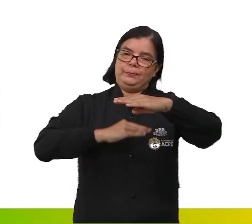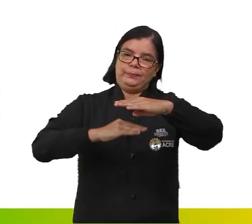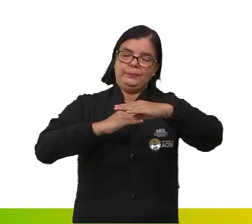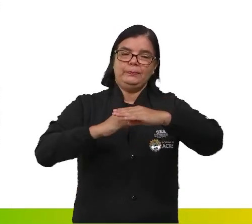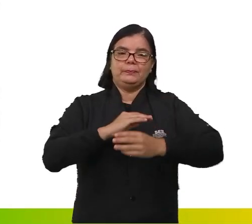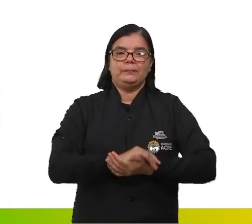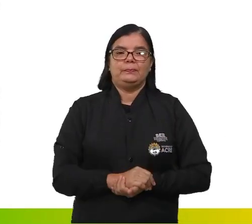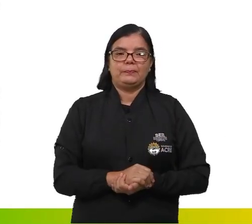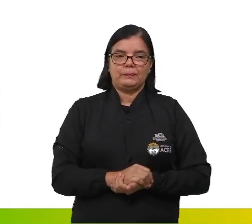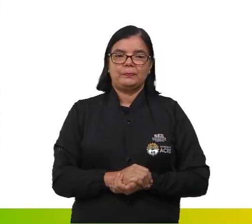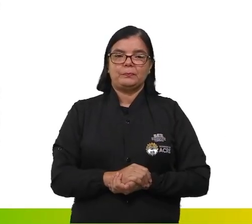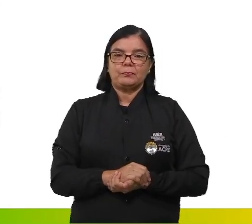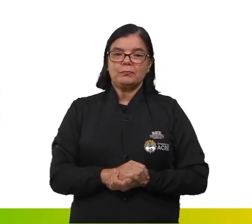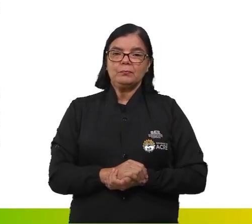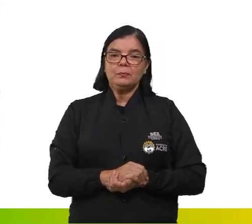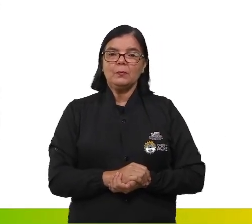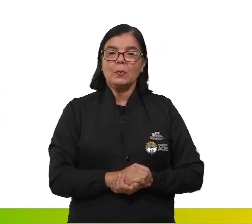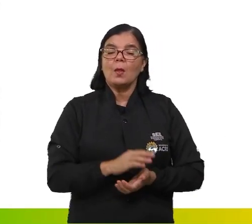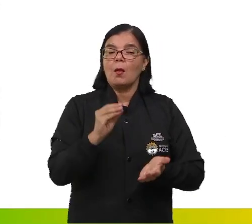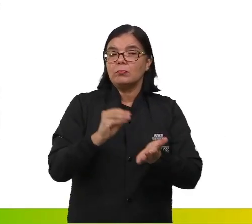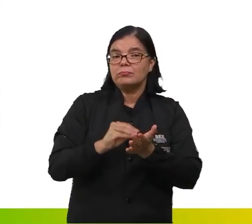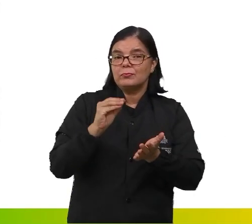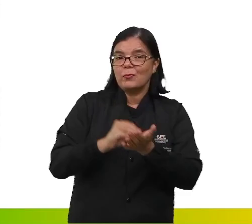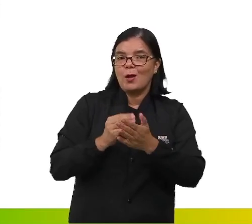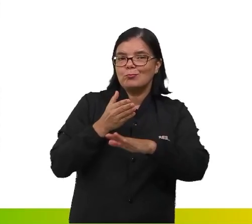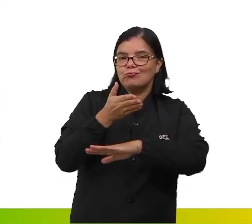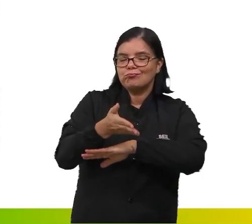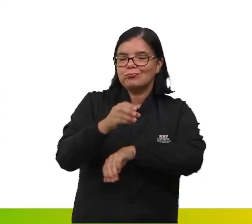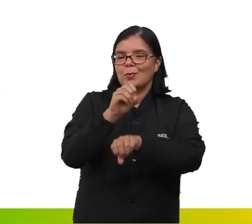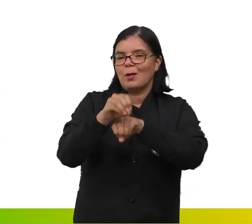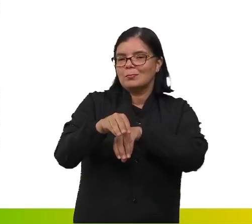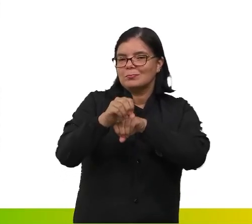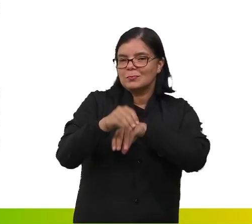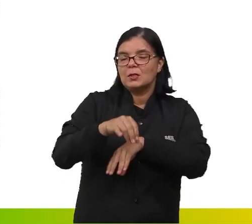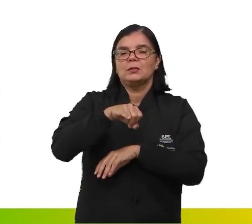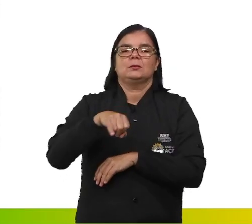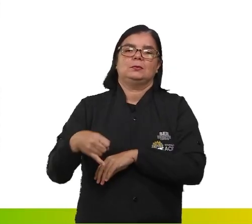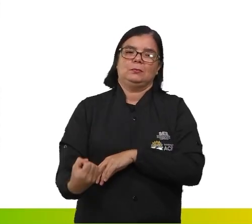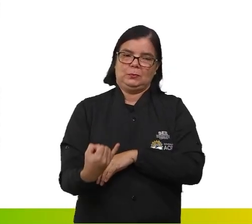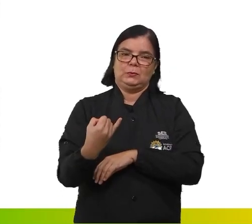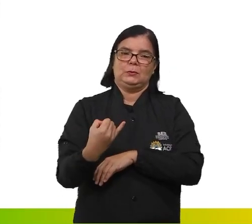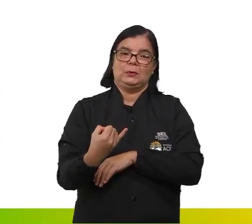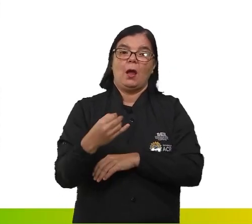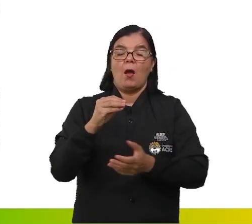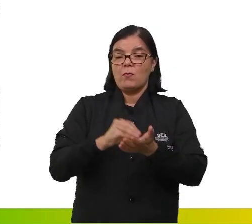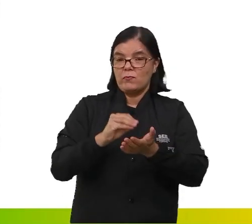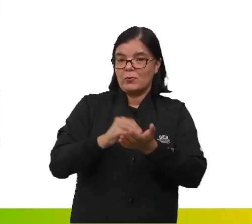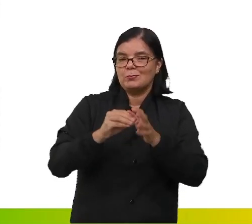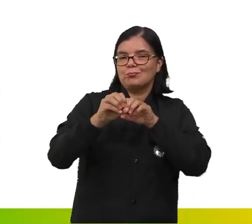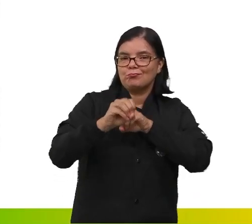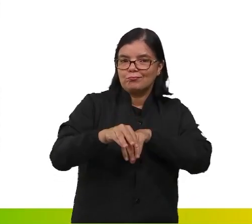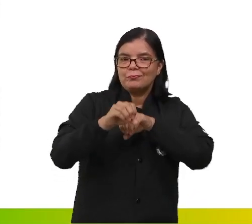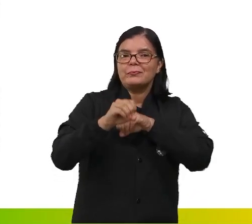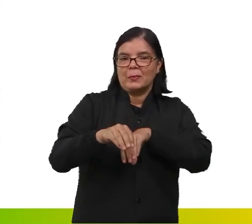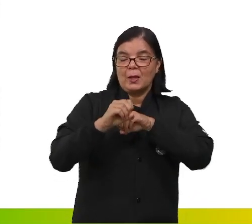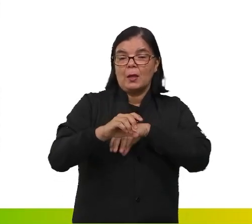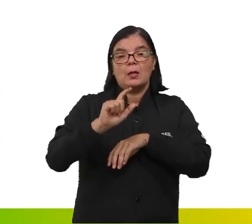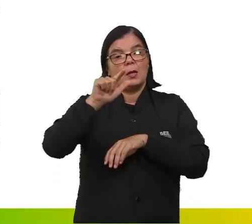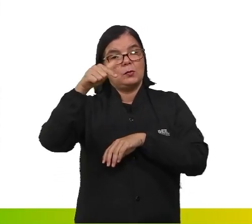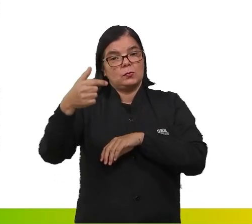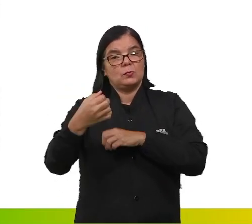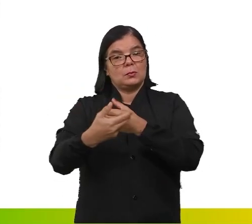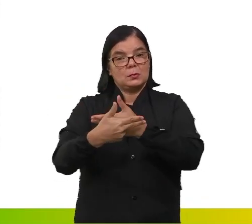discriminação e desigualdade. Falta de acesso à educação e oportunidades. A falta de acesso à educação e a